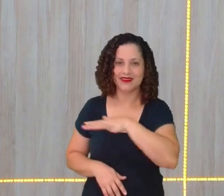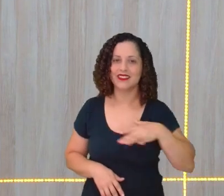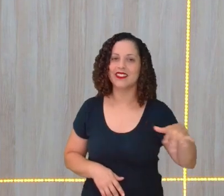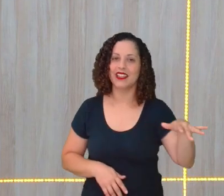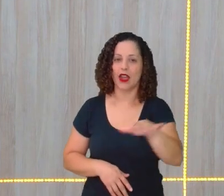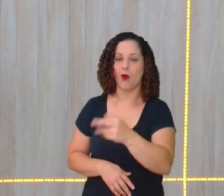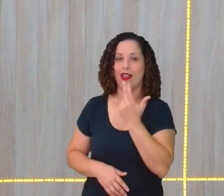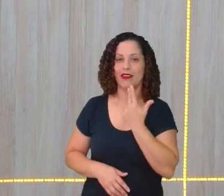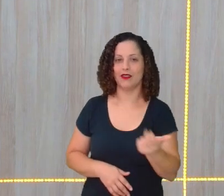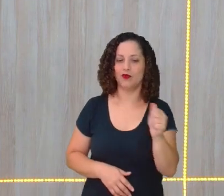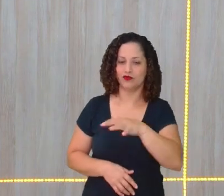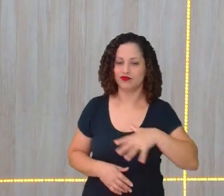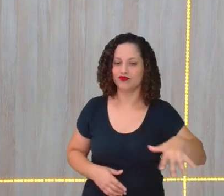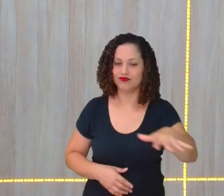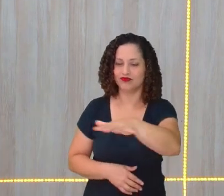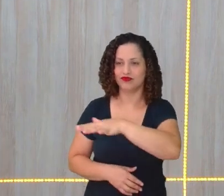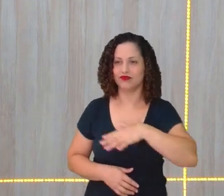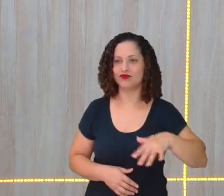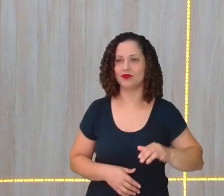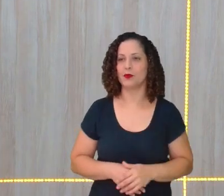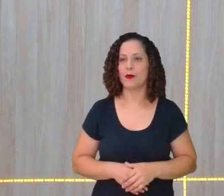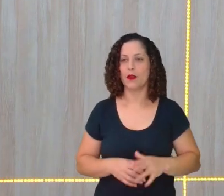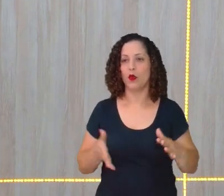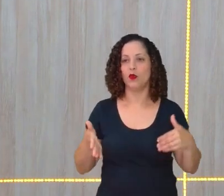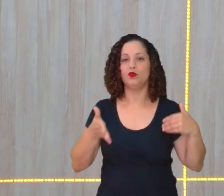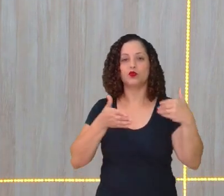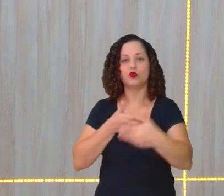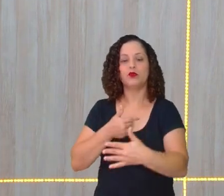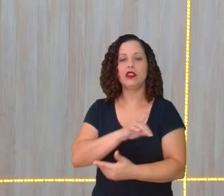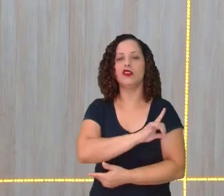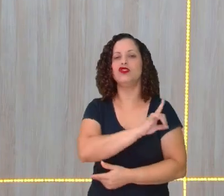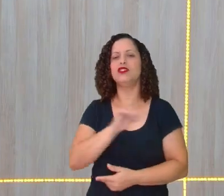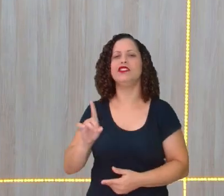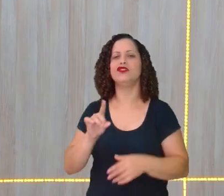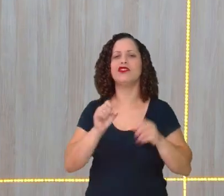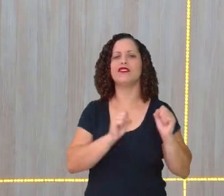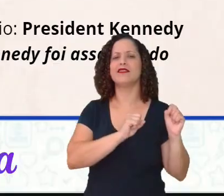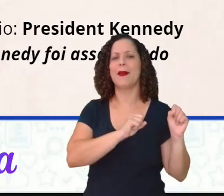língua universal. Ok, continuando. Dias da semana.